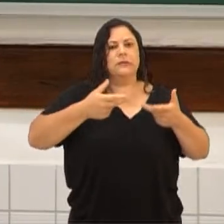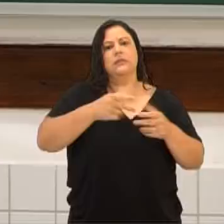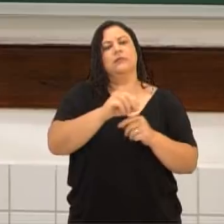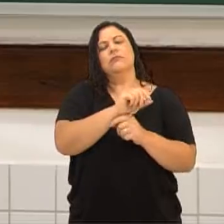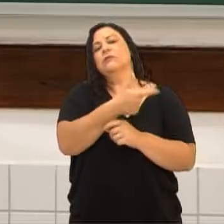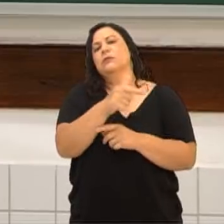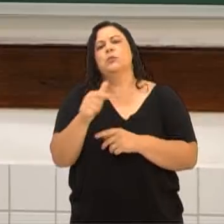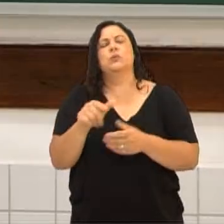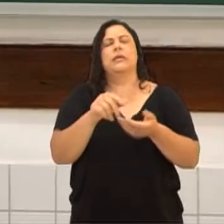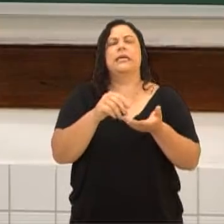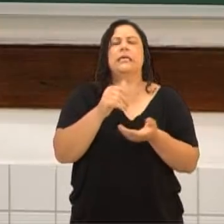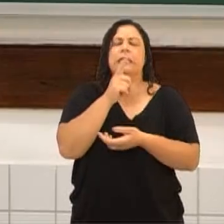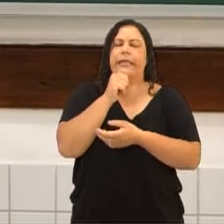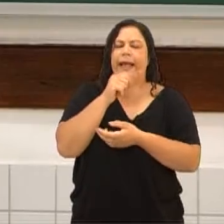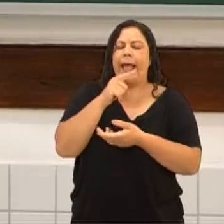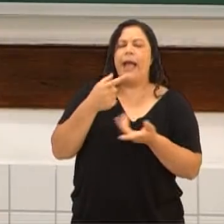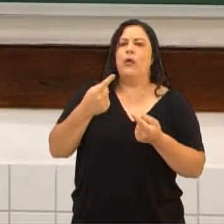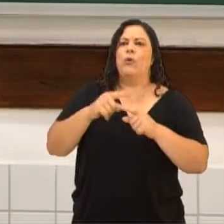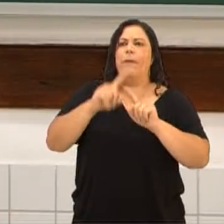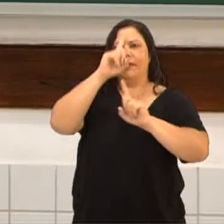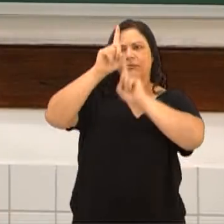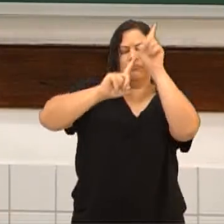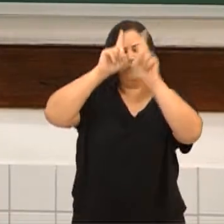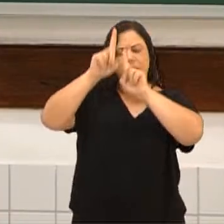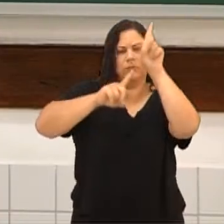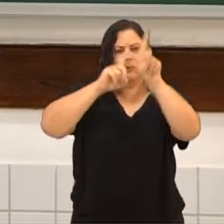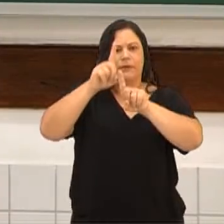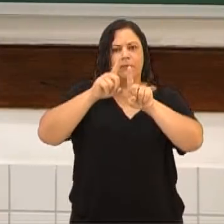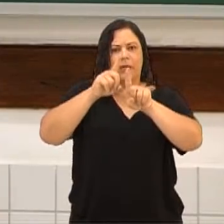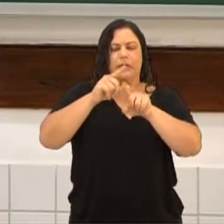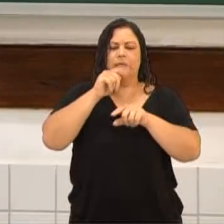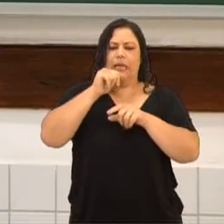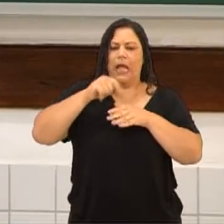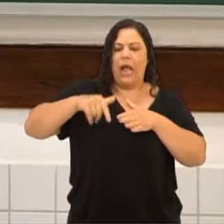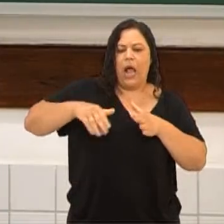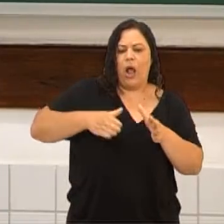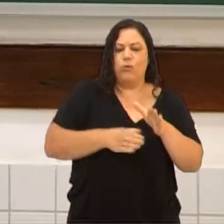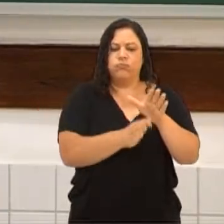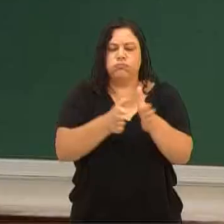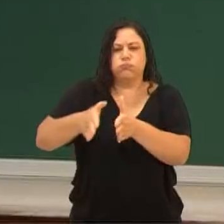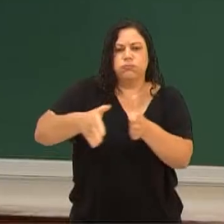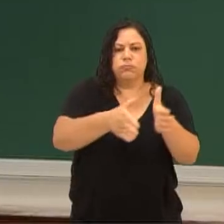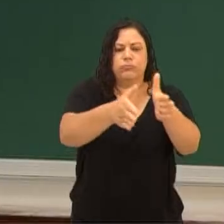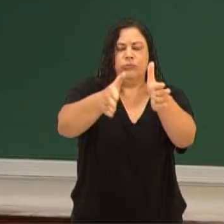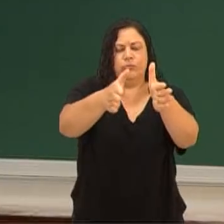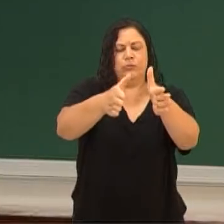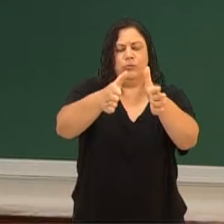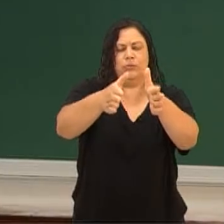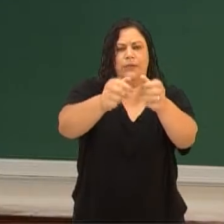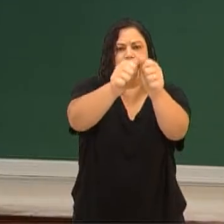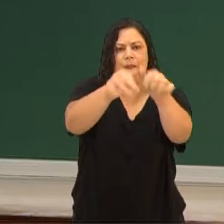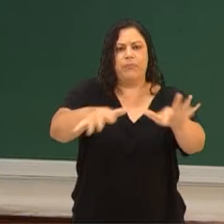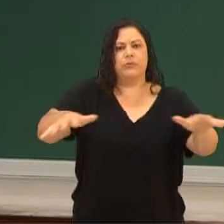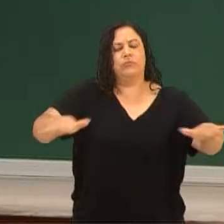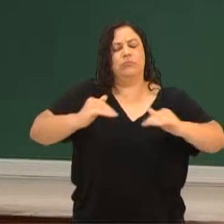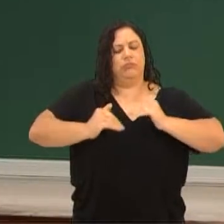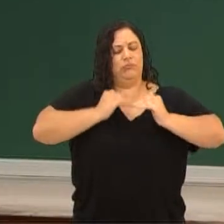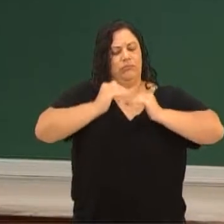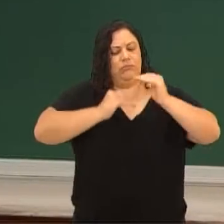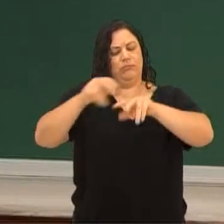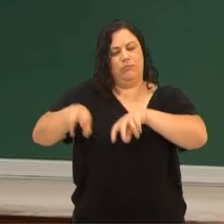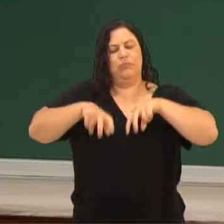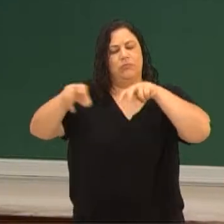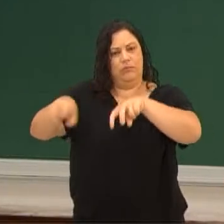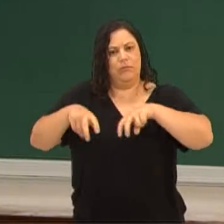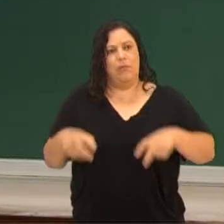que tragam pelo menos o mínimo, né, de quantidade de água para que eles desenvolvam as plantações. As plantations,